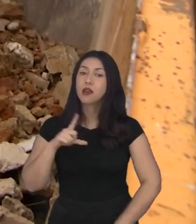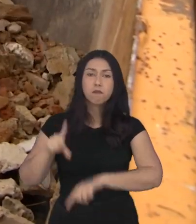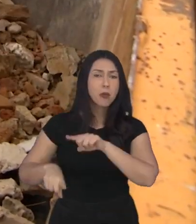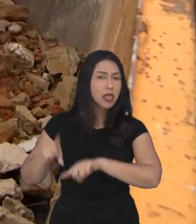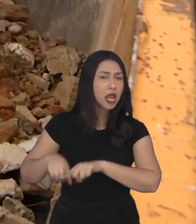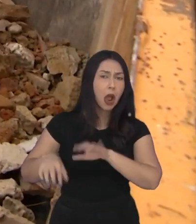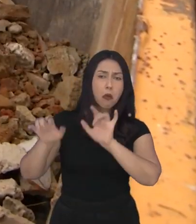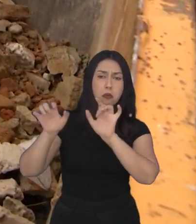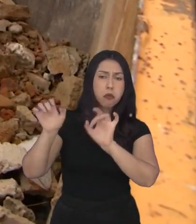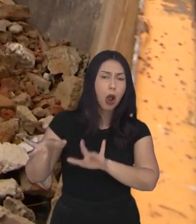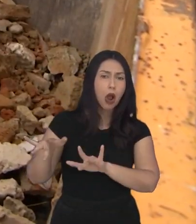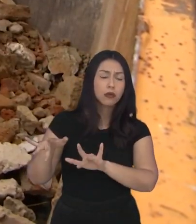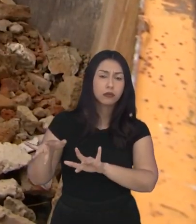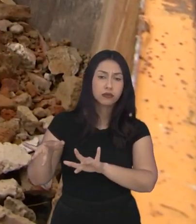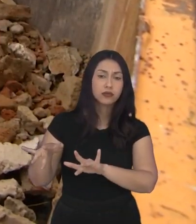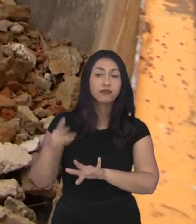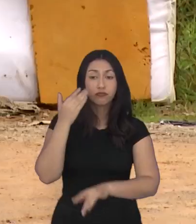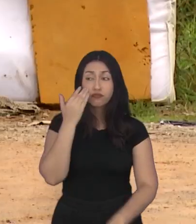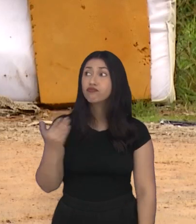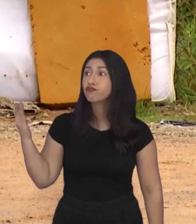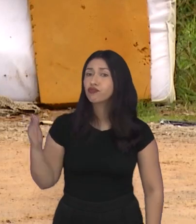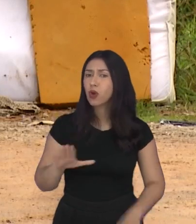Hapki! Hapkido!